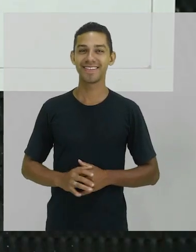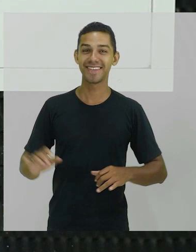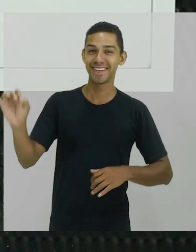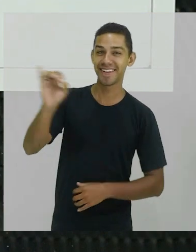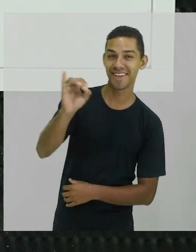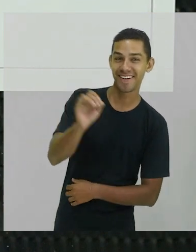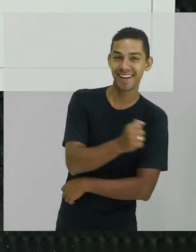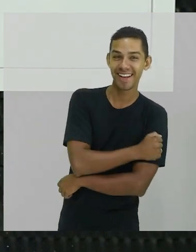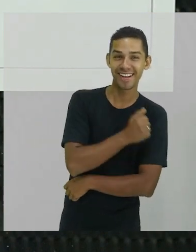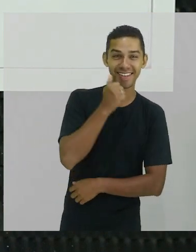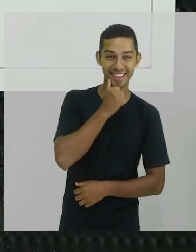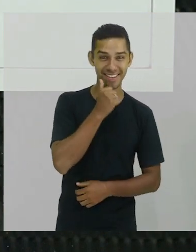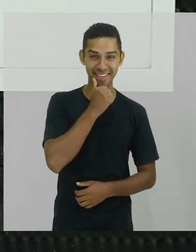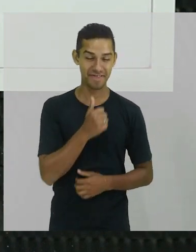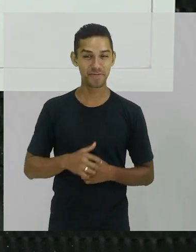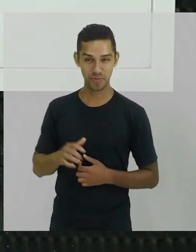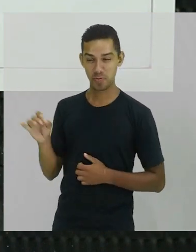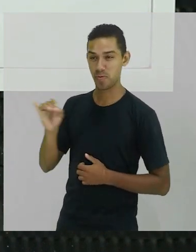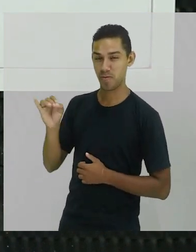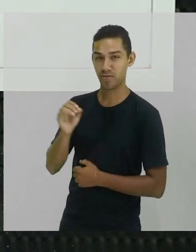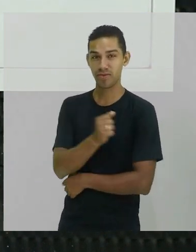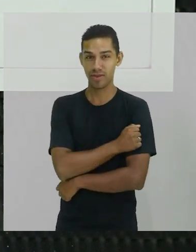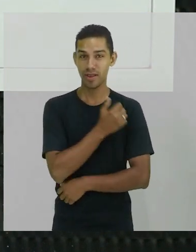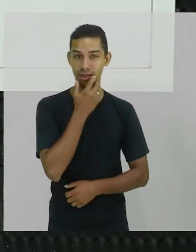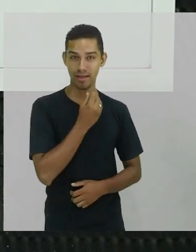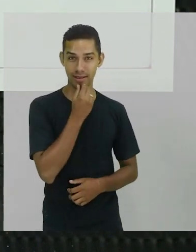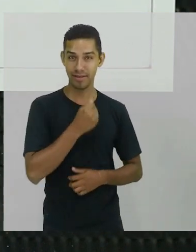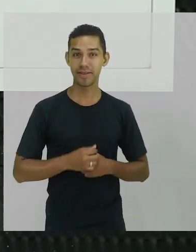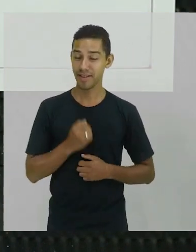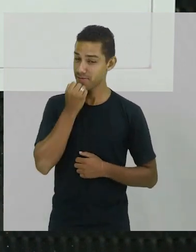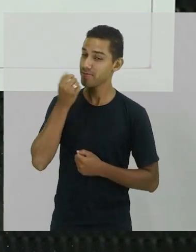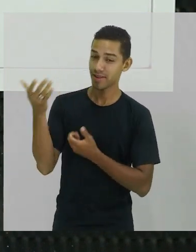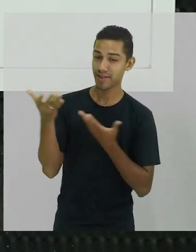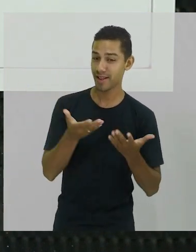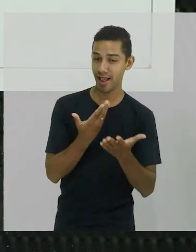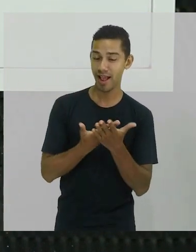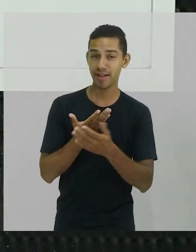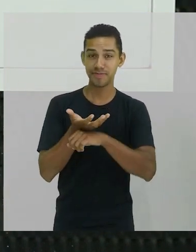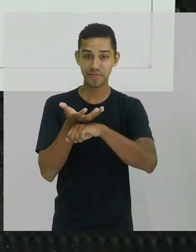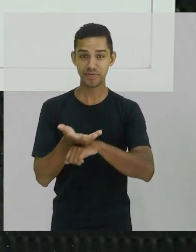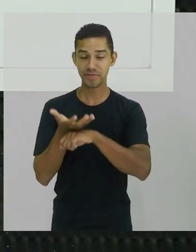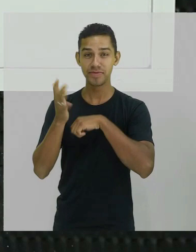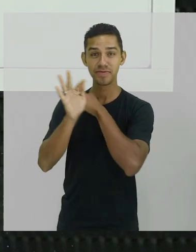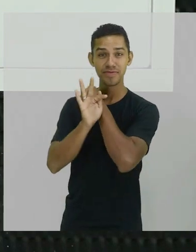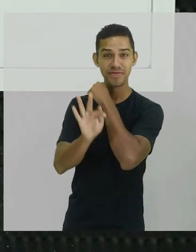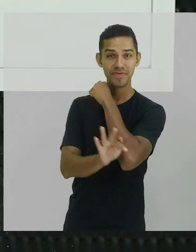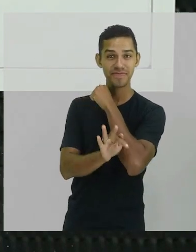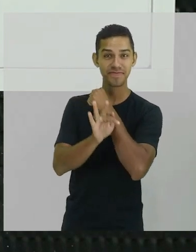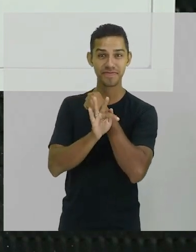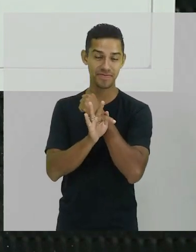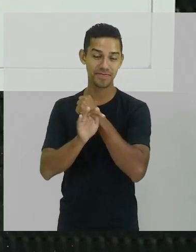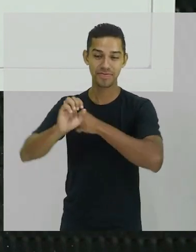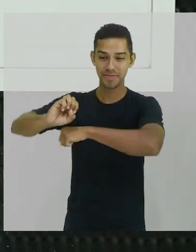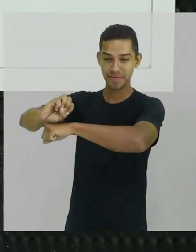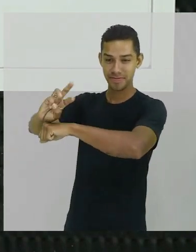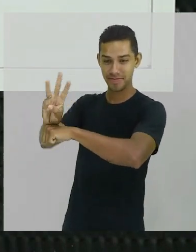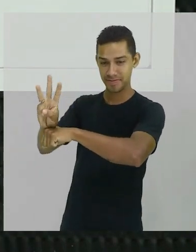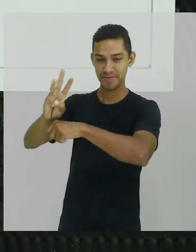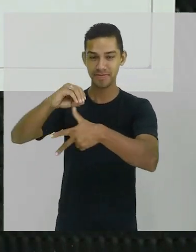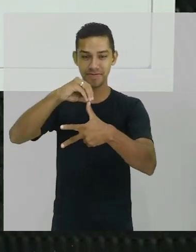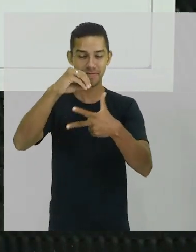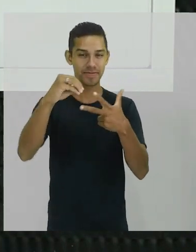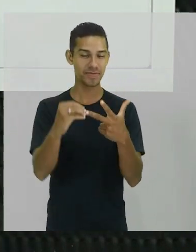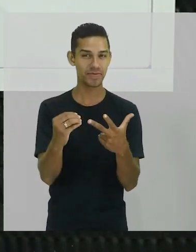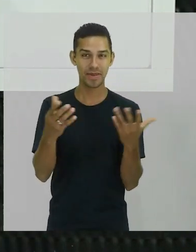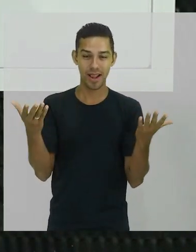Olá, aluna. Olá, aluno. Bem-vindo a mais uma aula de física aqui pelo preparatório, né? Paz UEMA e Enem, né? Na aula de hoje,